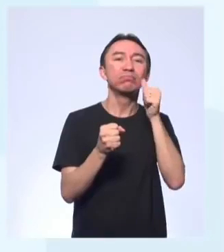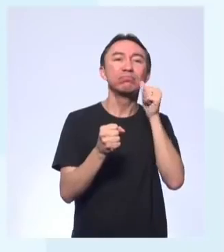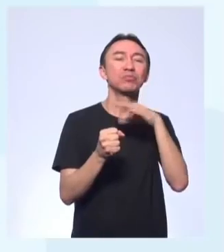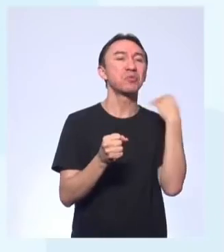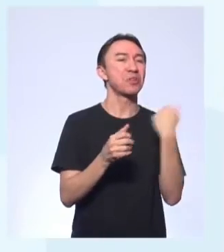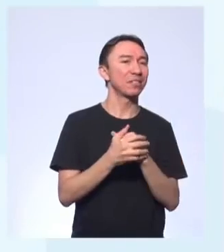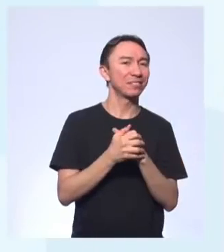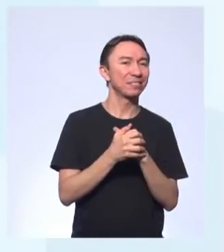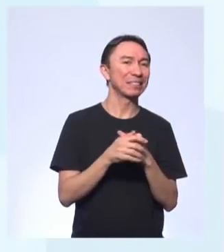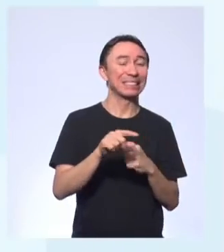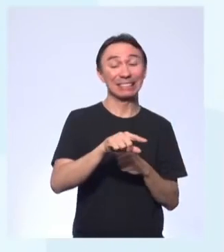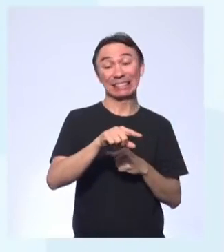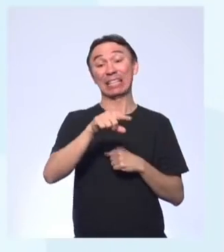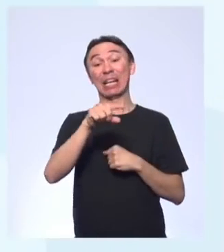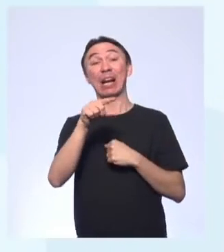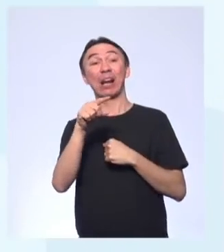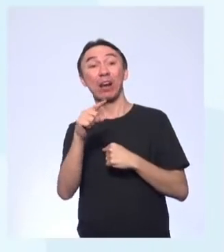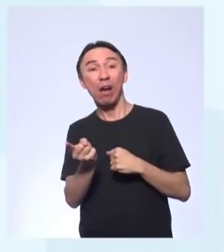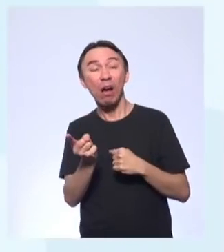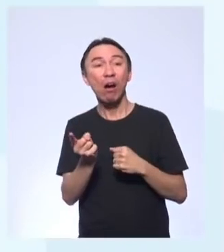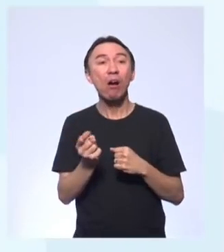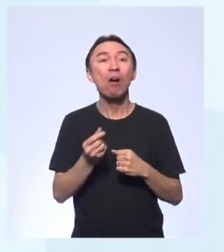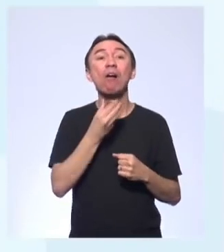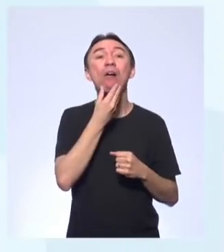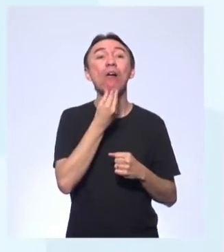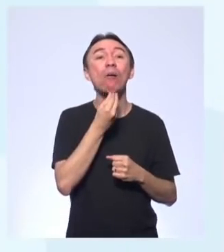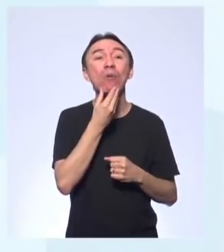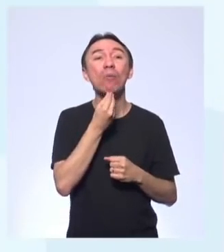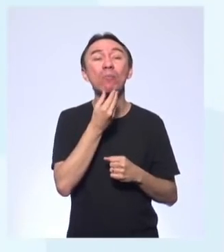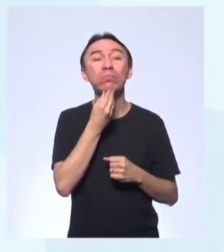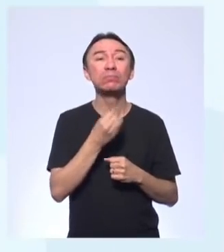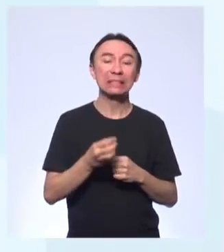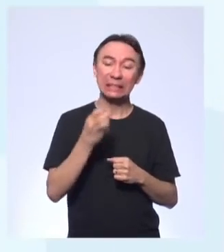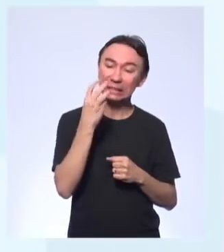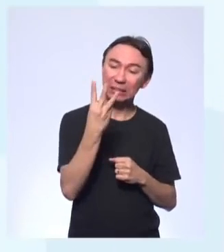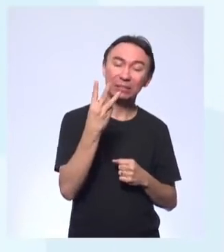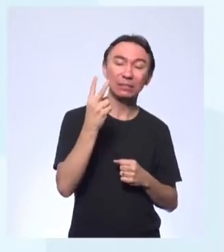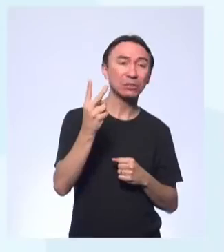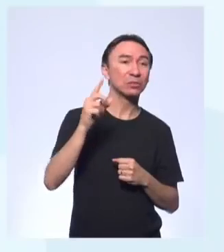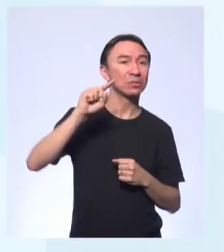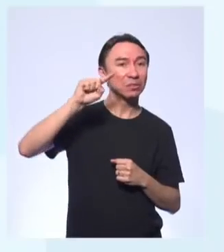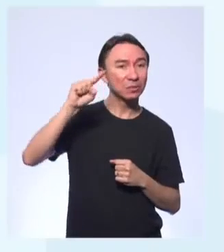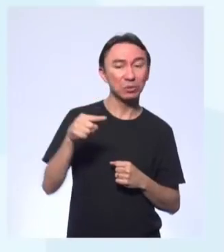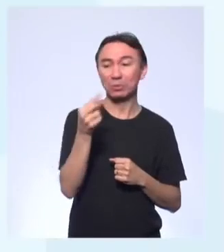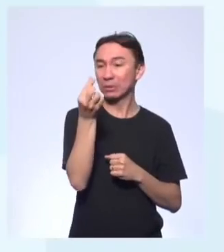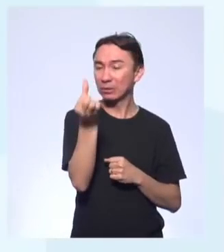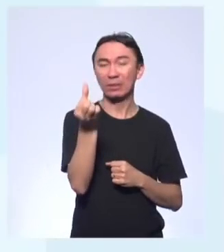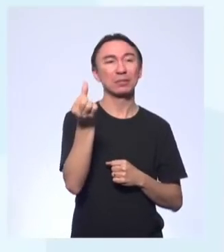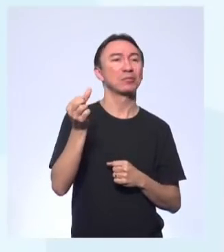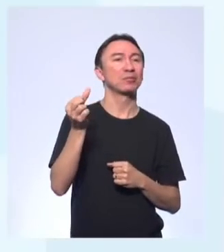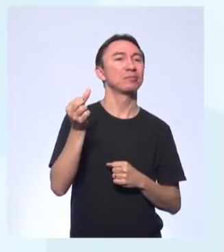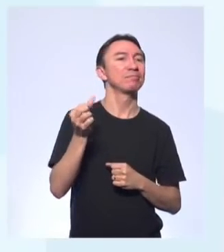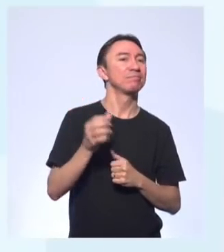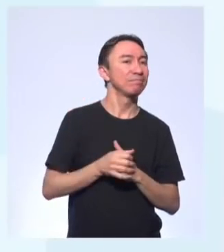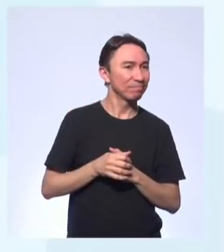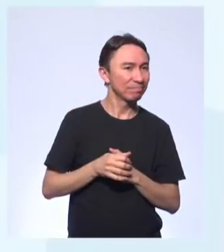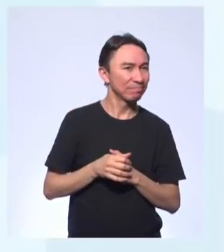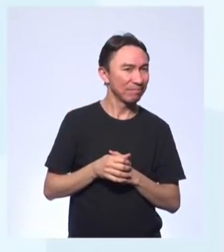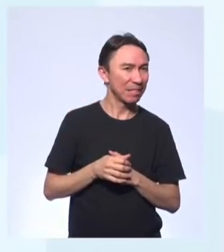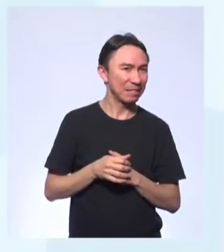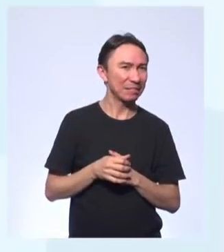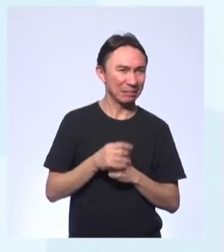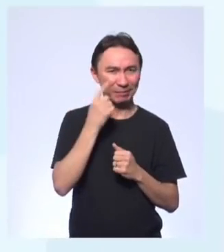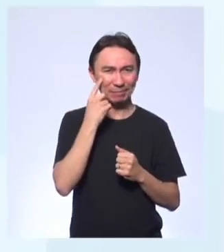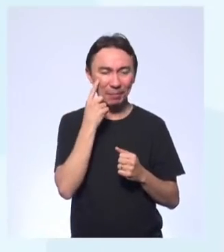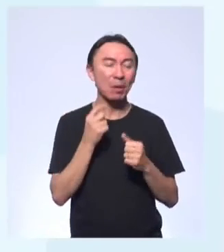diferença, né, Simone? Uma diferença muito grande se a gente comparar com o sexo